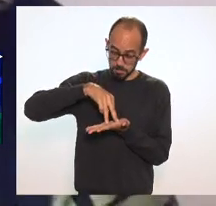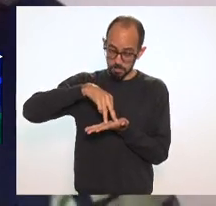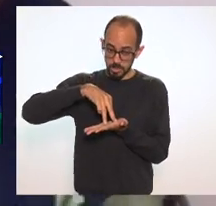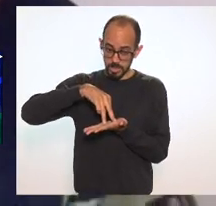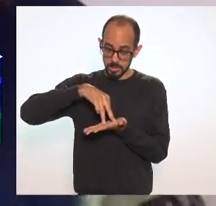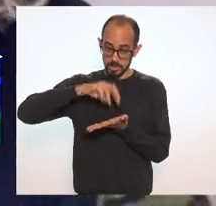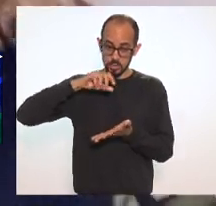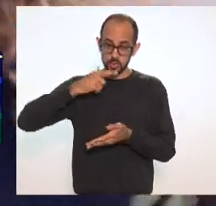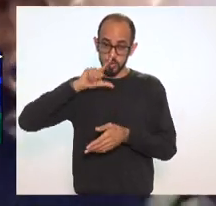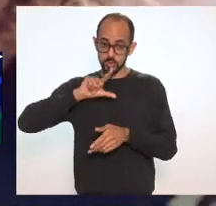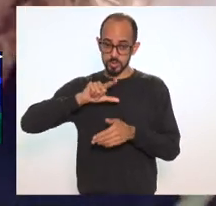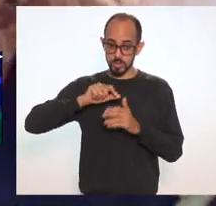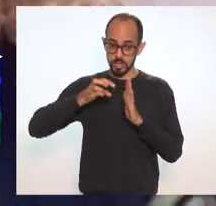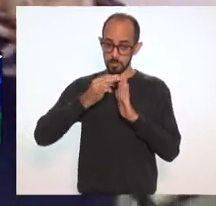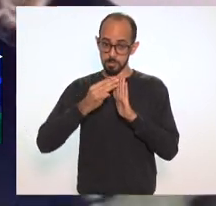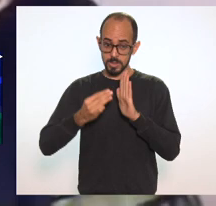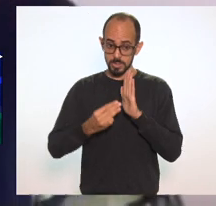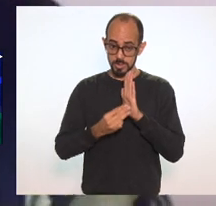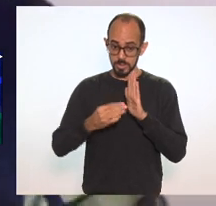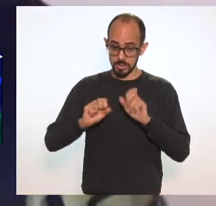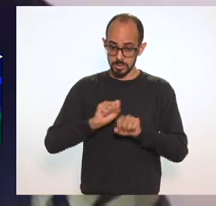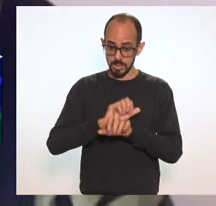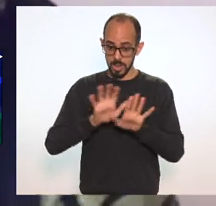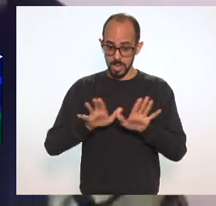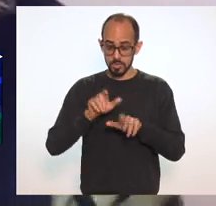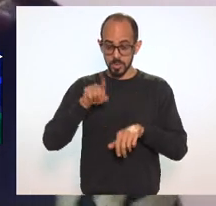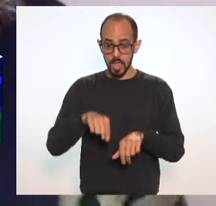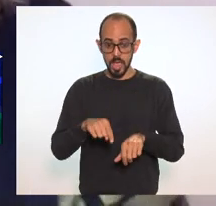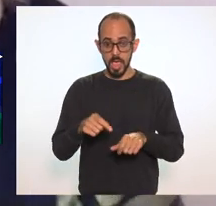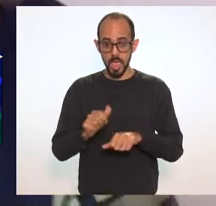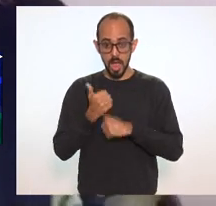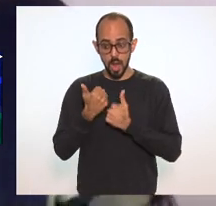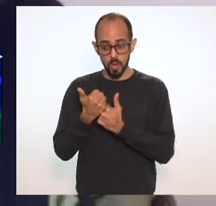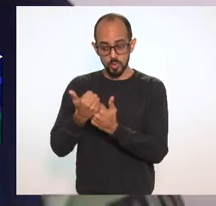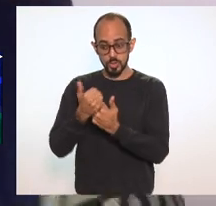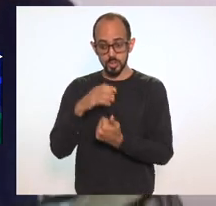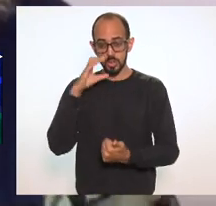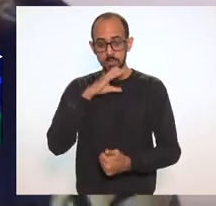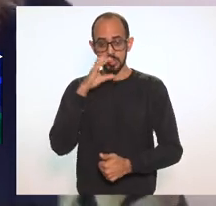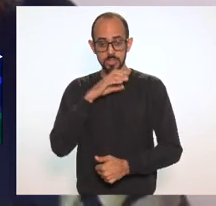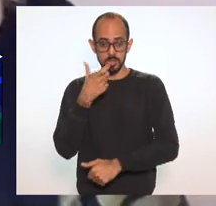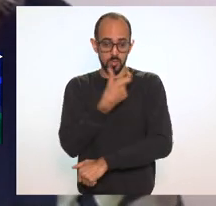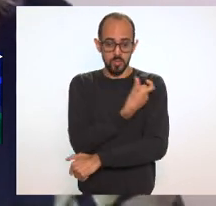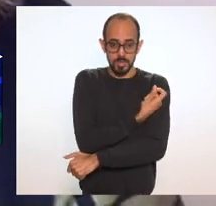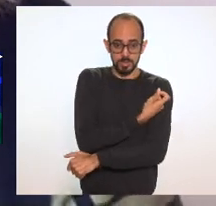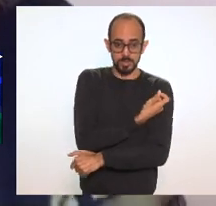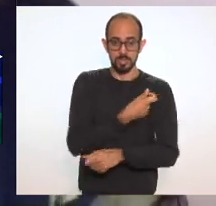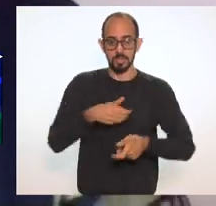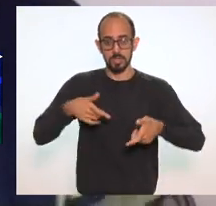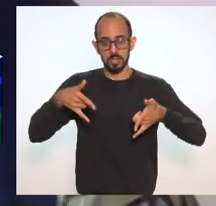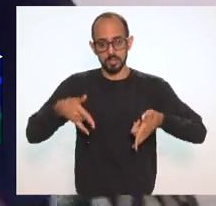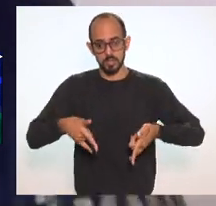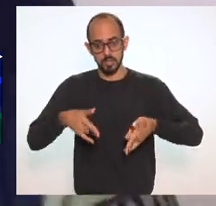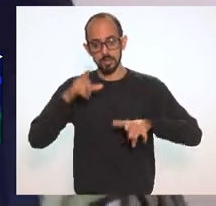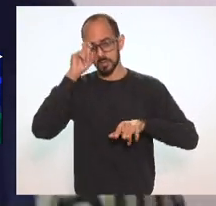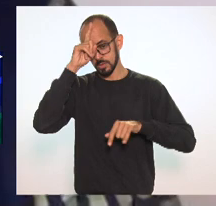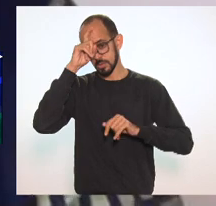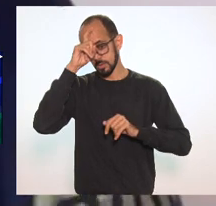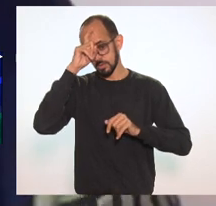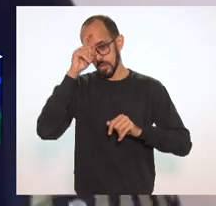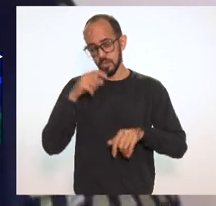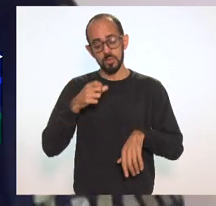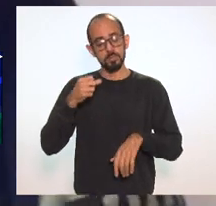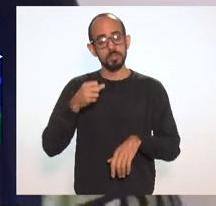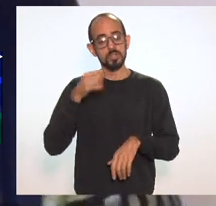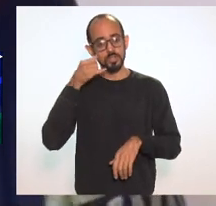isolamento social auxílio emergencial e vacina tem é o horizonte desses tripés nós vamos